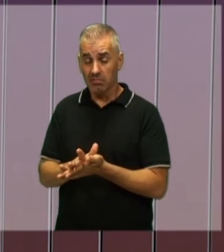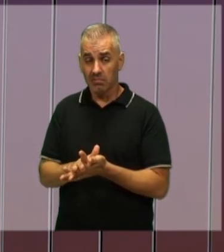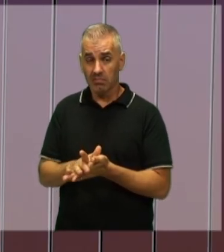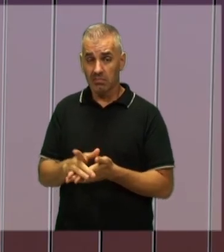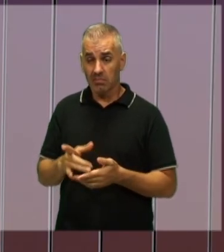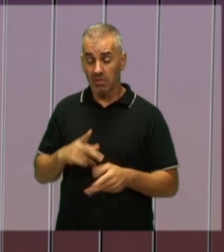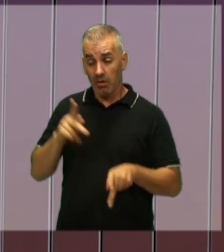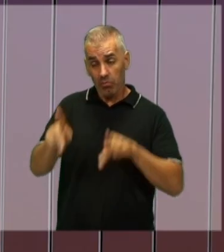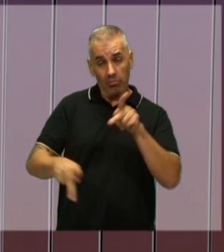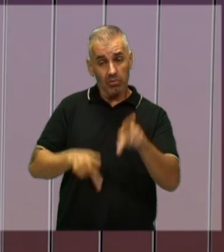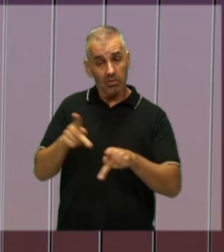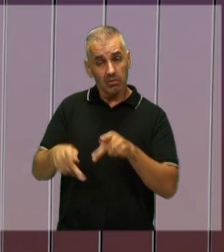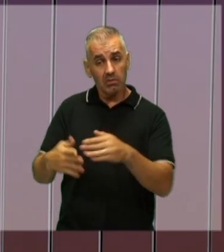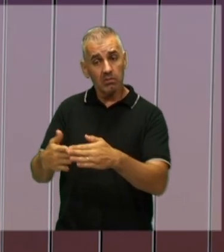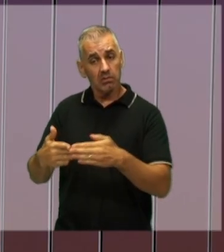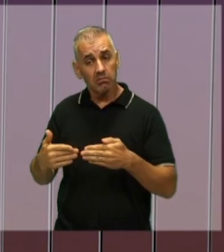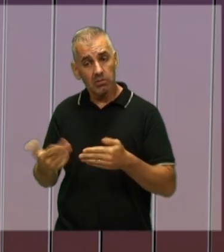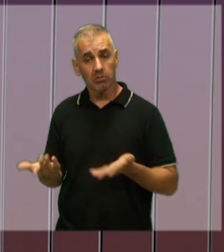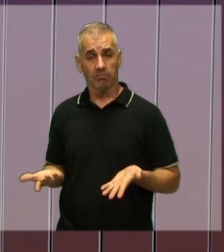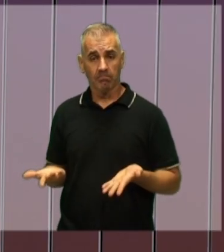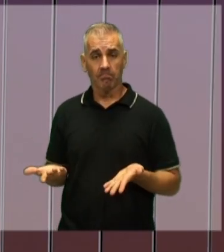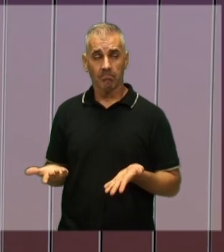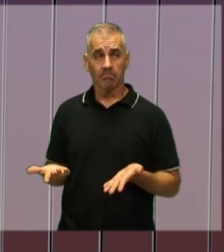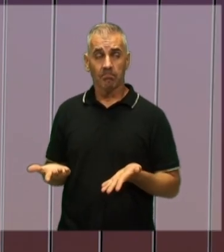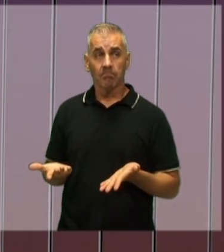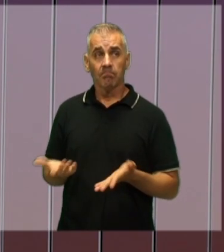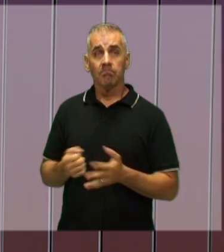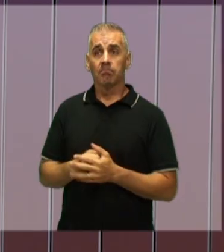população. Então,